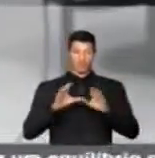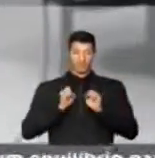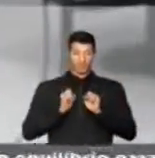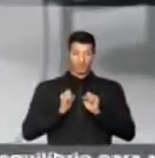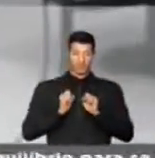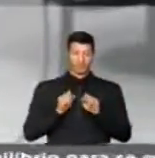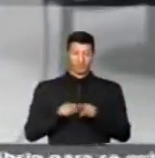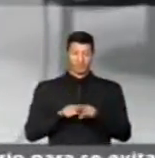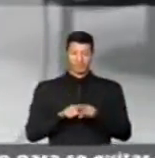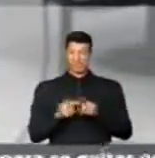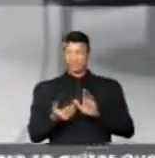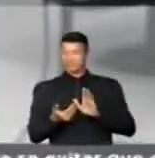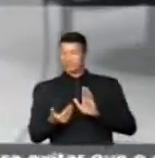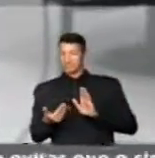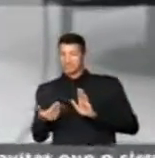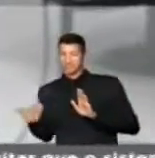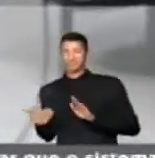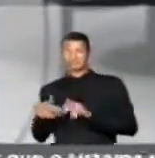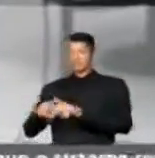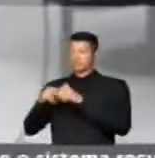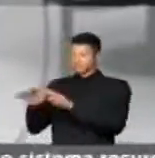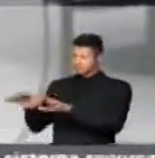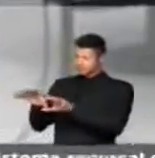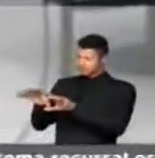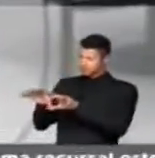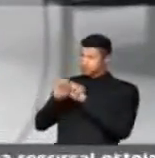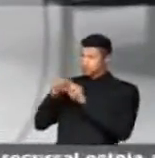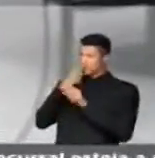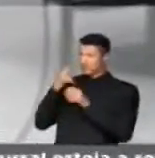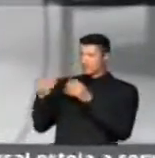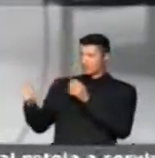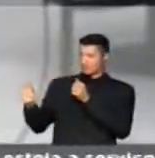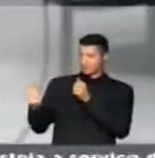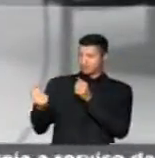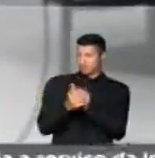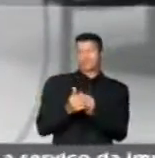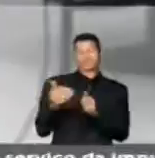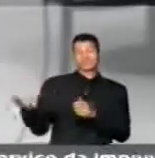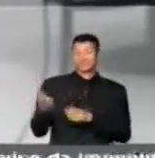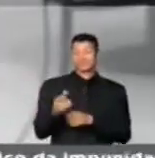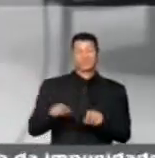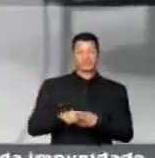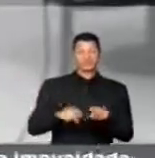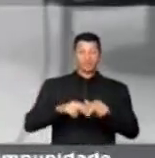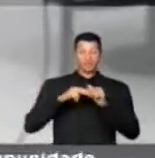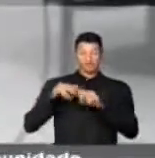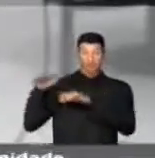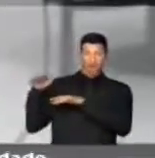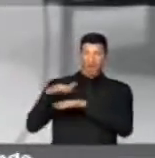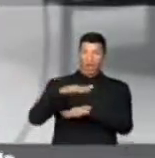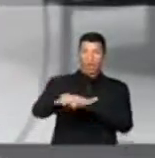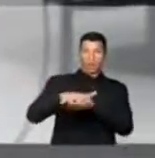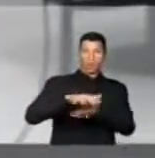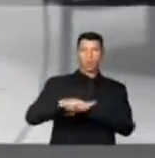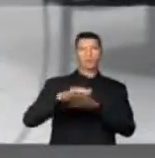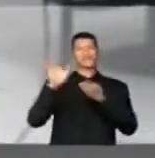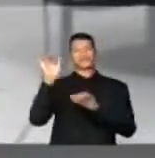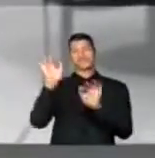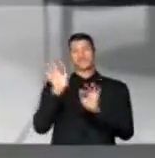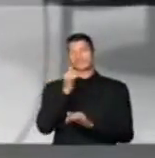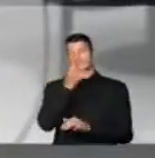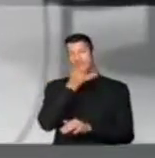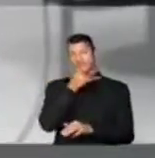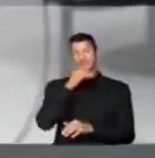foi puxado pelos senhores, foi puxado pelos partidos de oposição e pelas ruas.